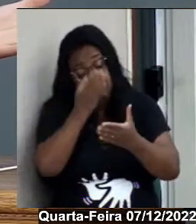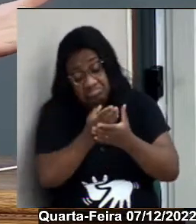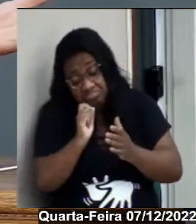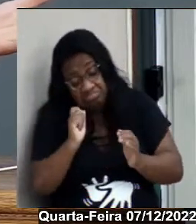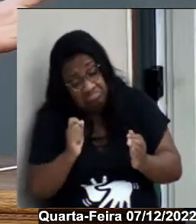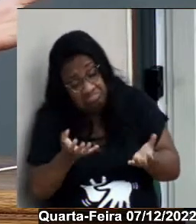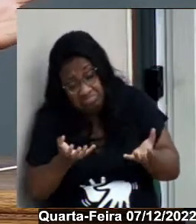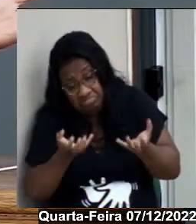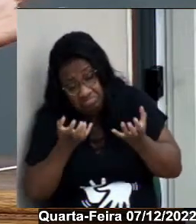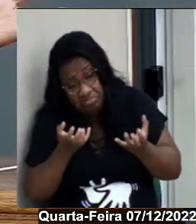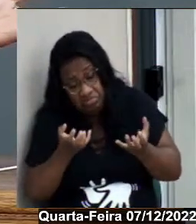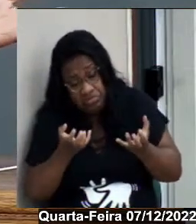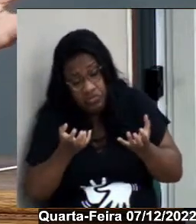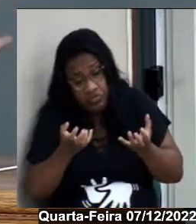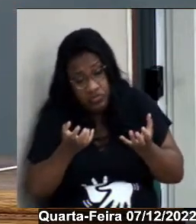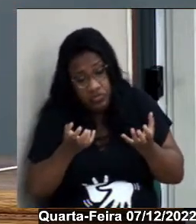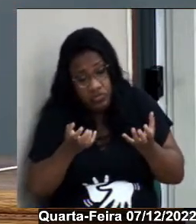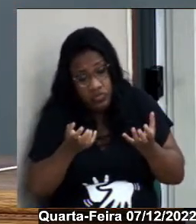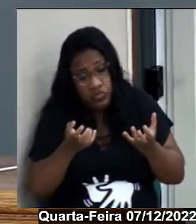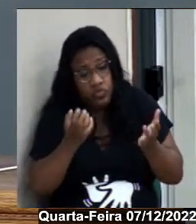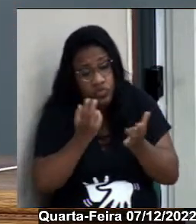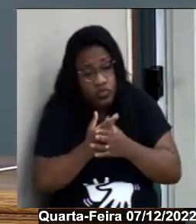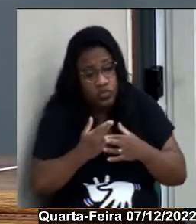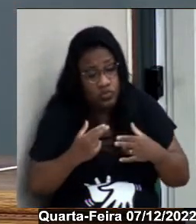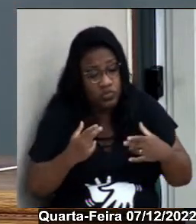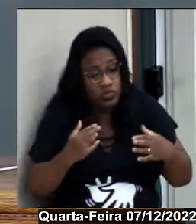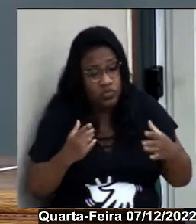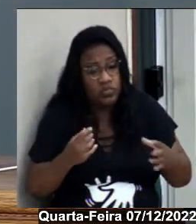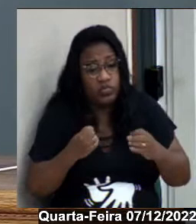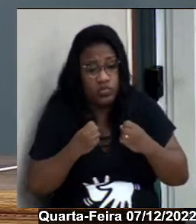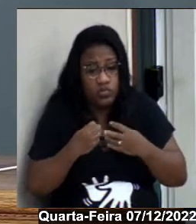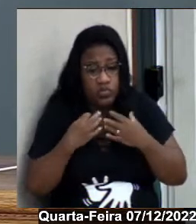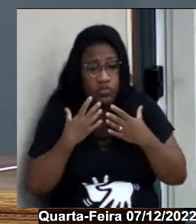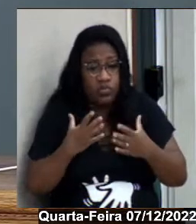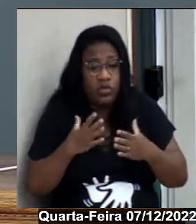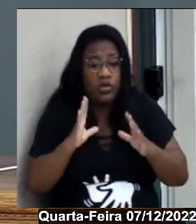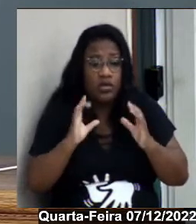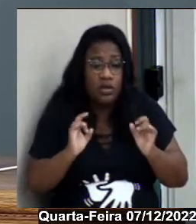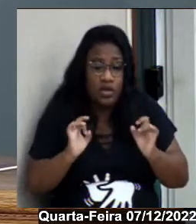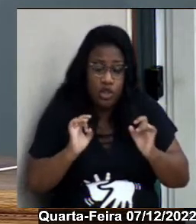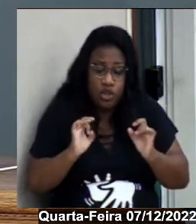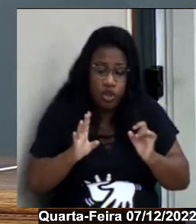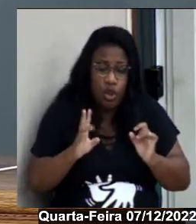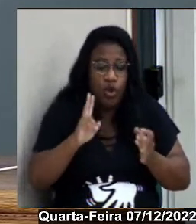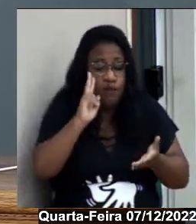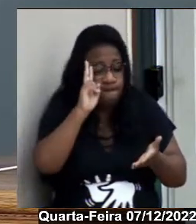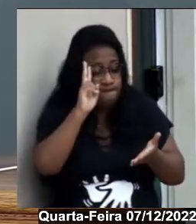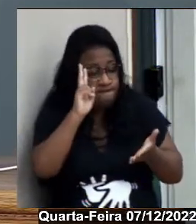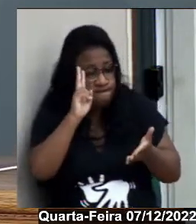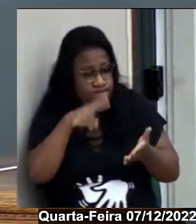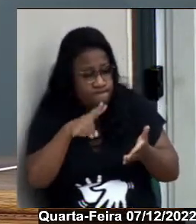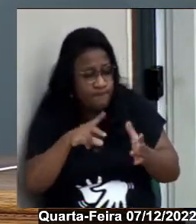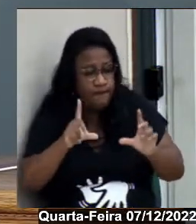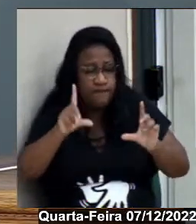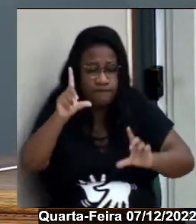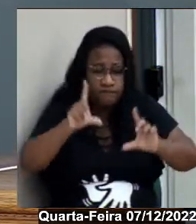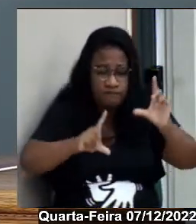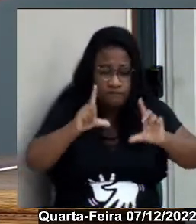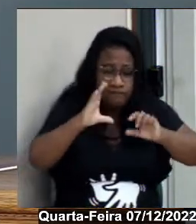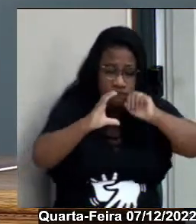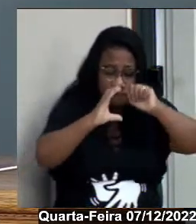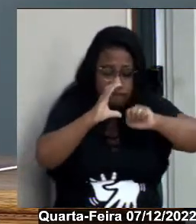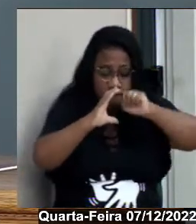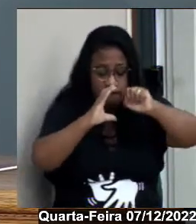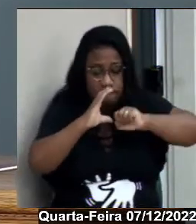Acredita quem quiser, mas as coisas é tão boa que é só qualquer um cidadão que não está assistindo e que está nos ouvindo,